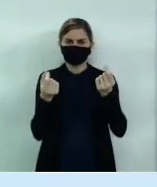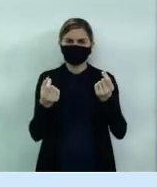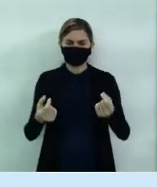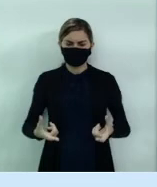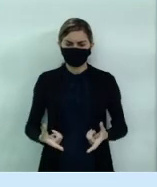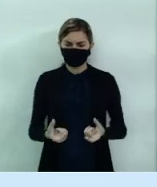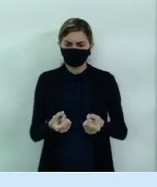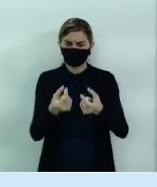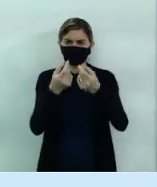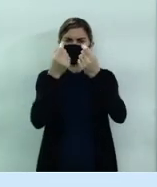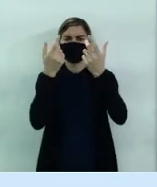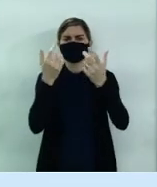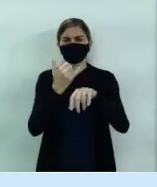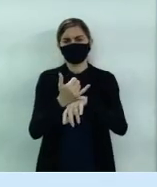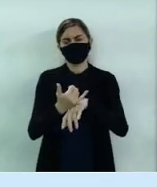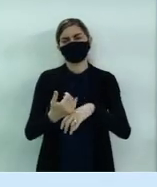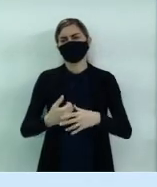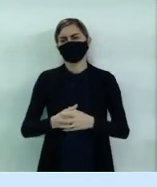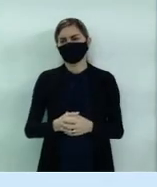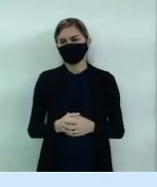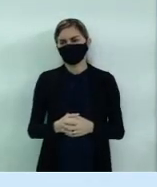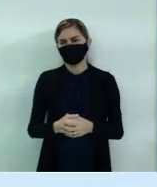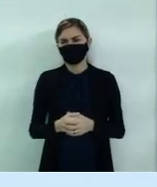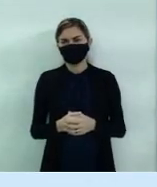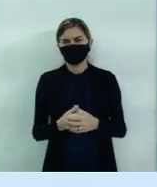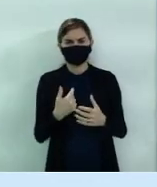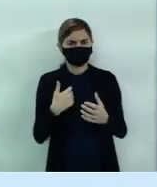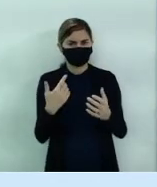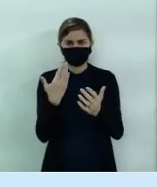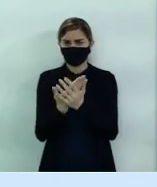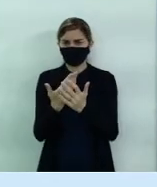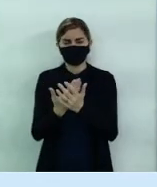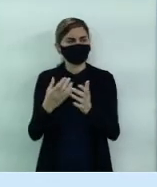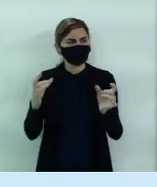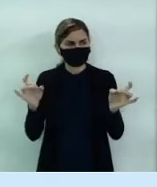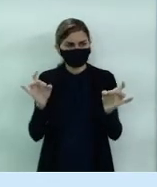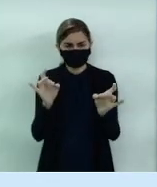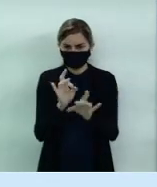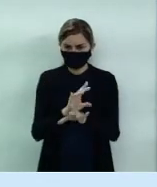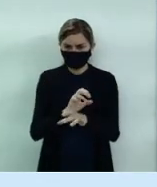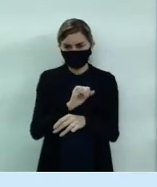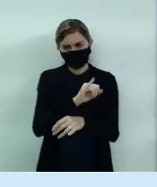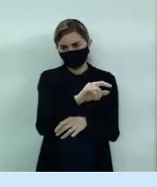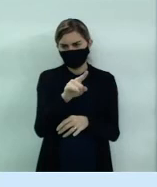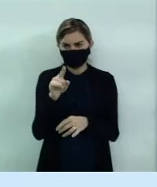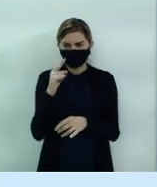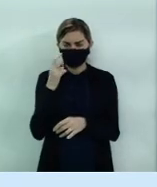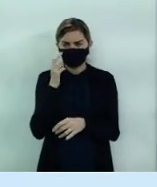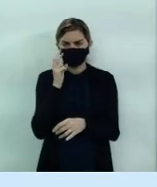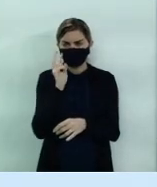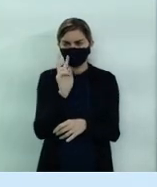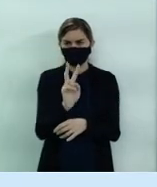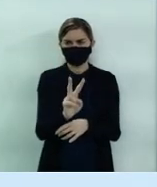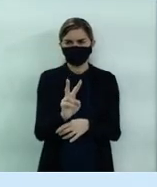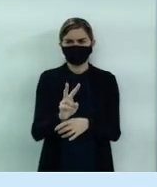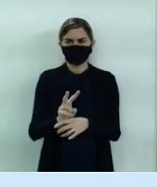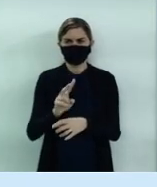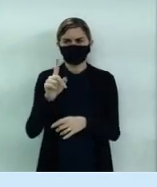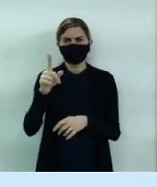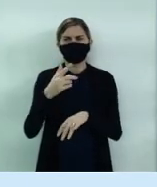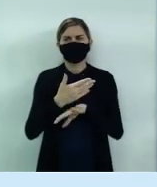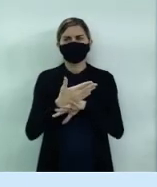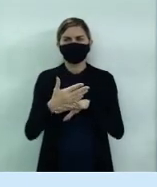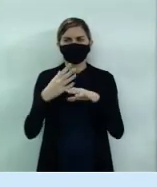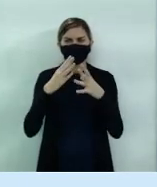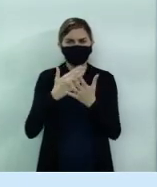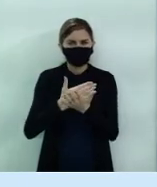uma ferrugem. Bom, minha aula está aqui terminando, né? Se vocês observarem aqui, a mancha